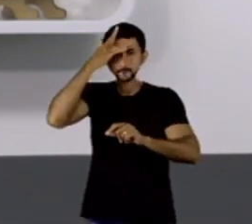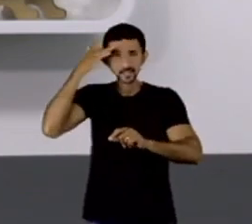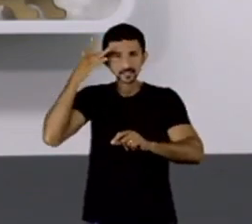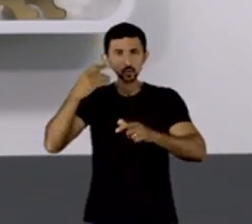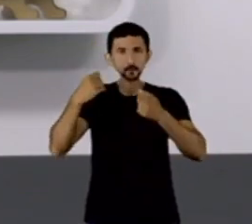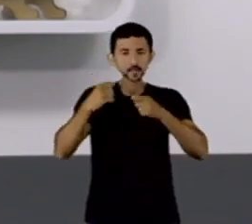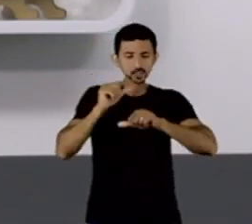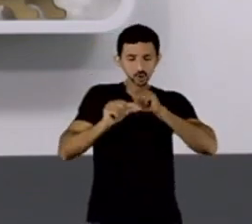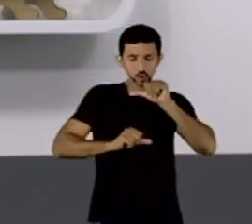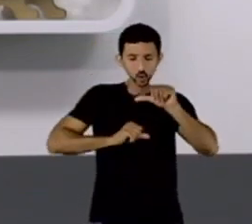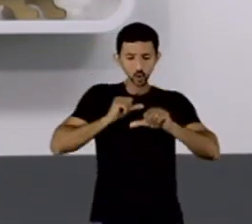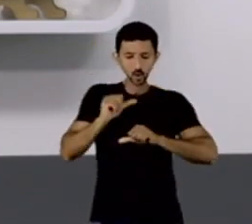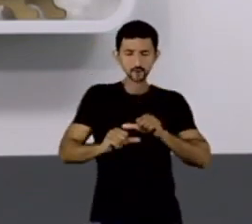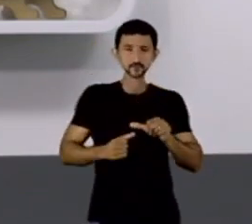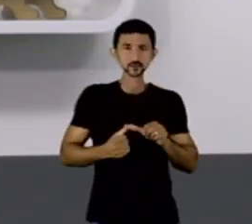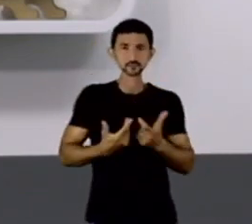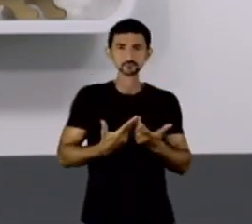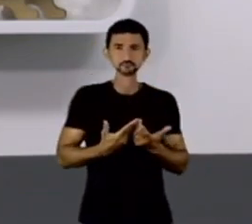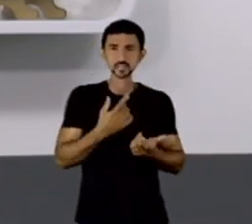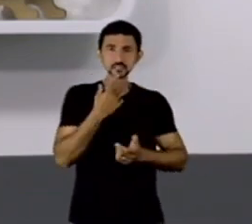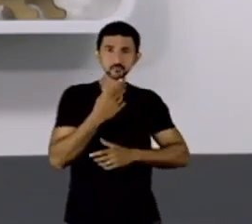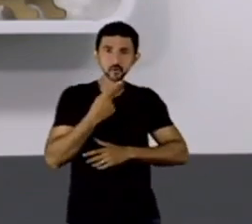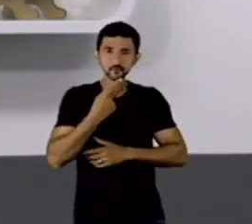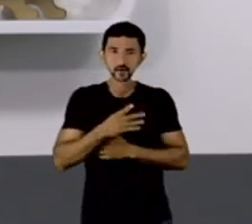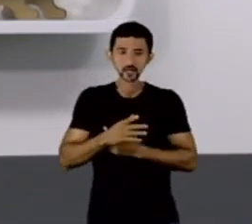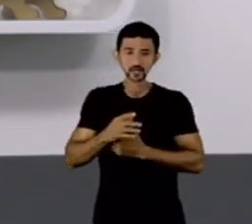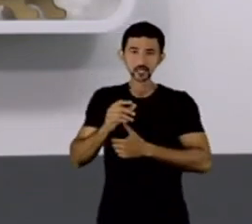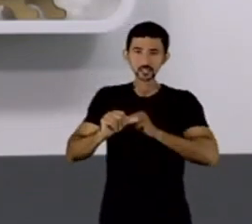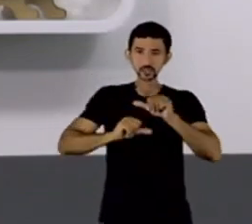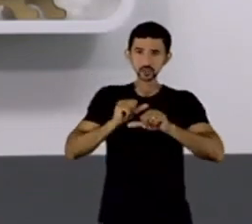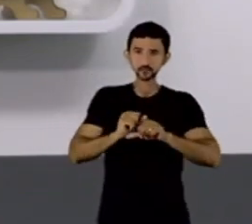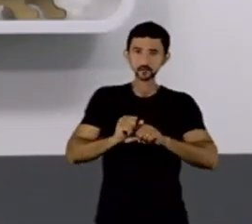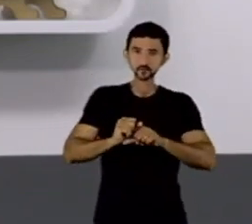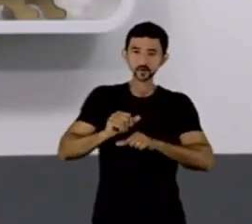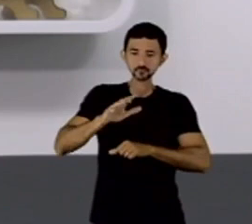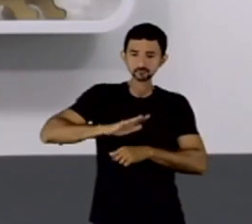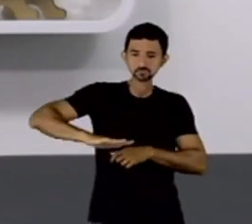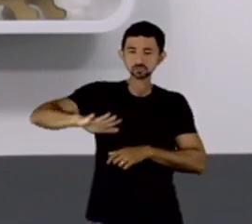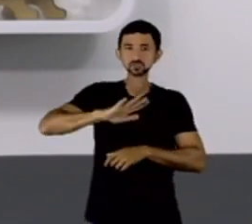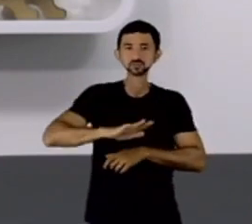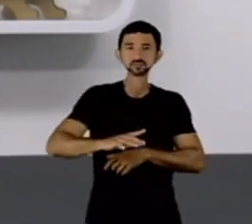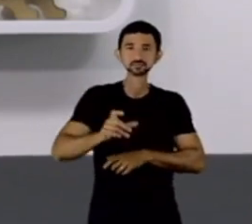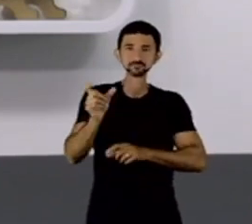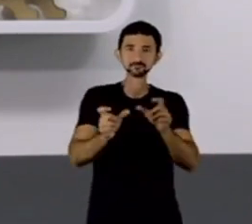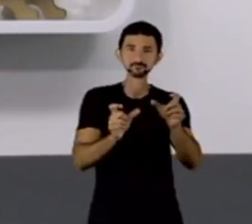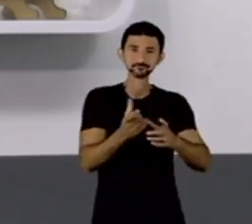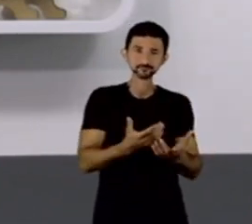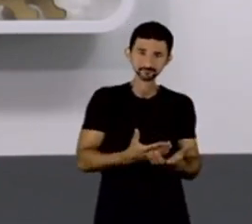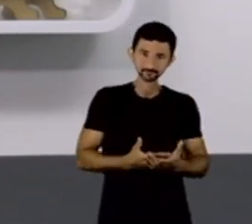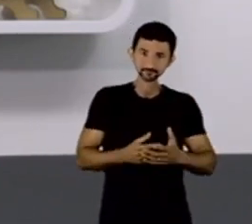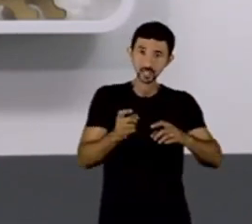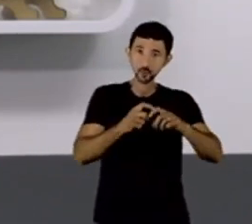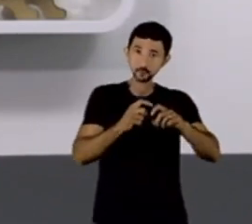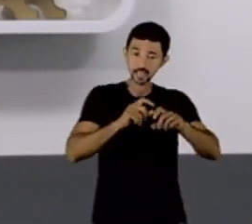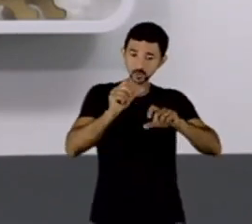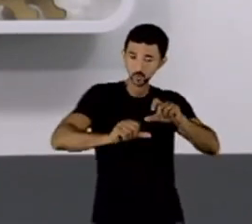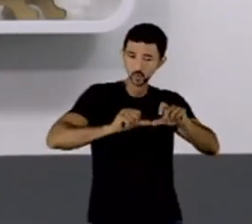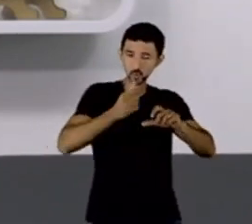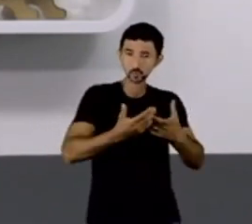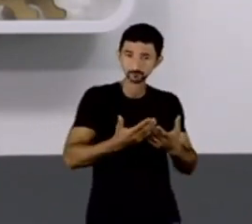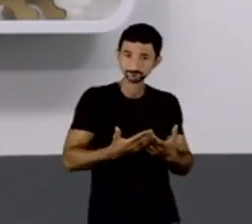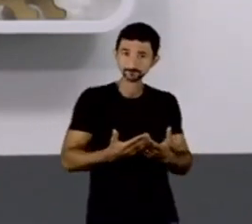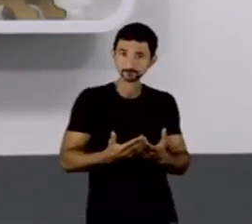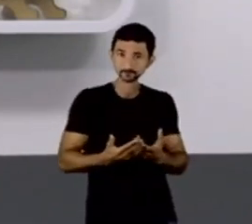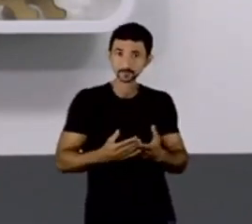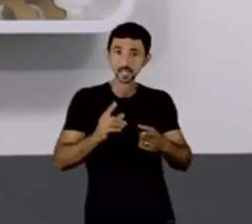elas foram transformadas, ele não fala só da transformação das transformações pelas quais os médicos passaram, mas